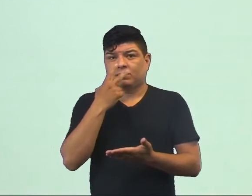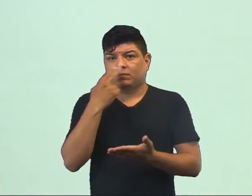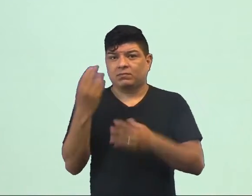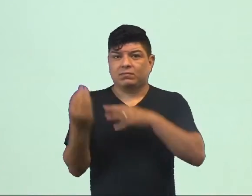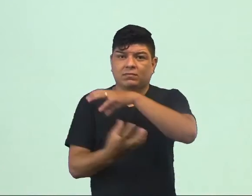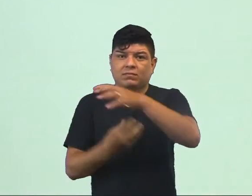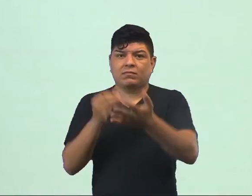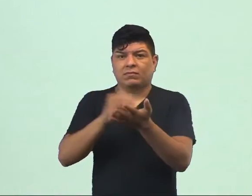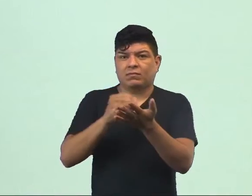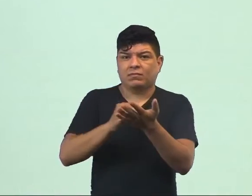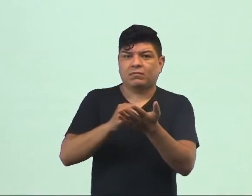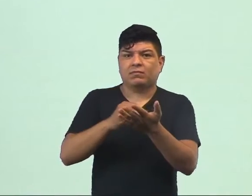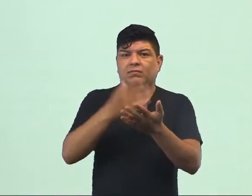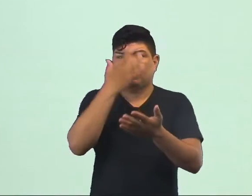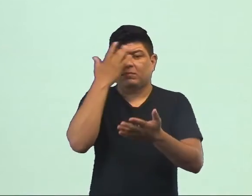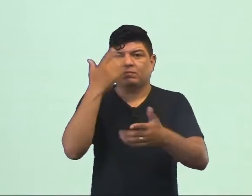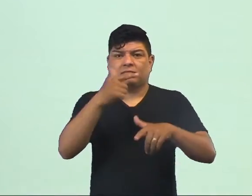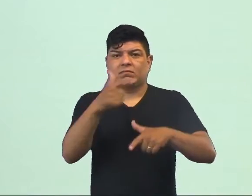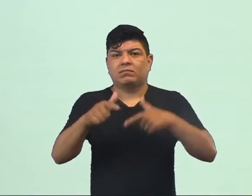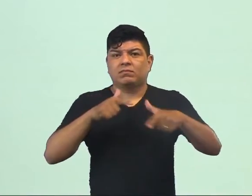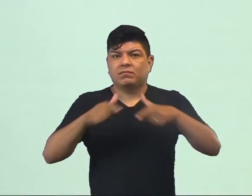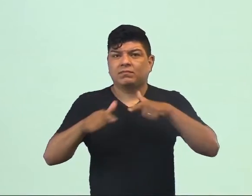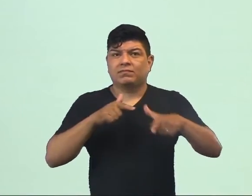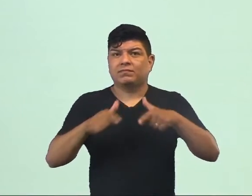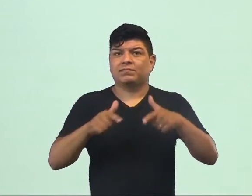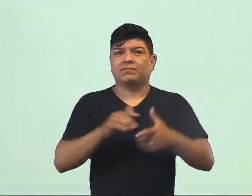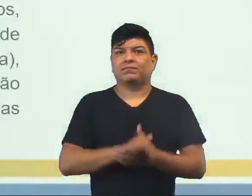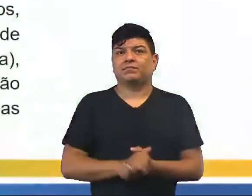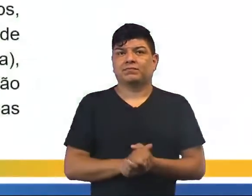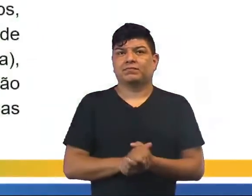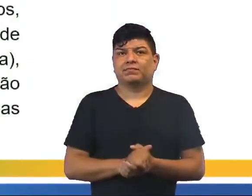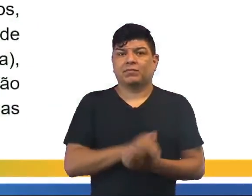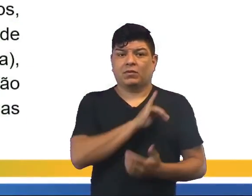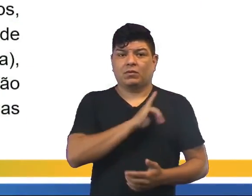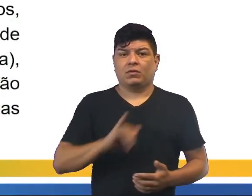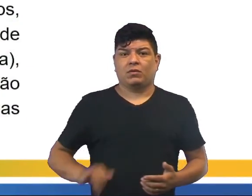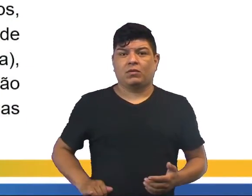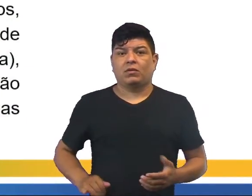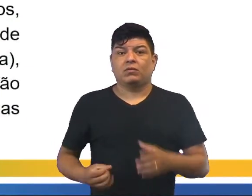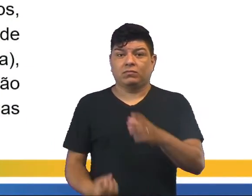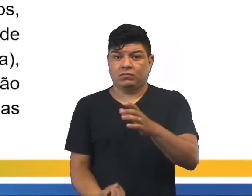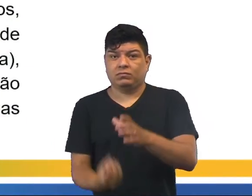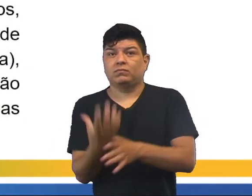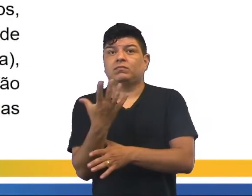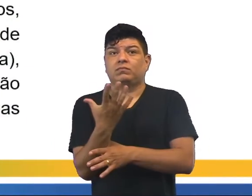de desempregados, enfim, né? E o imperador, ele criou